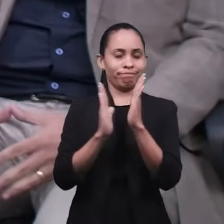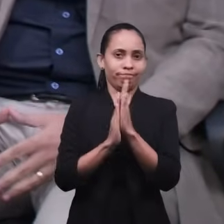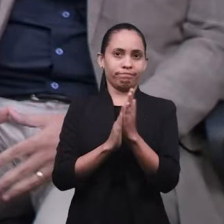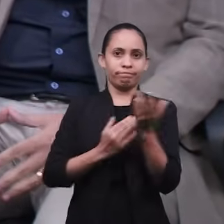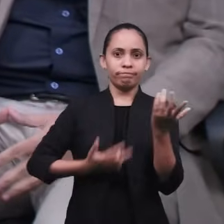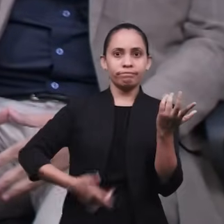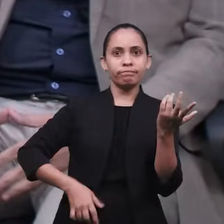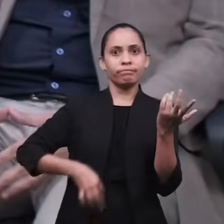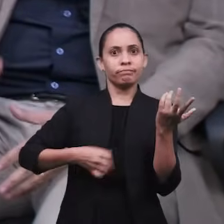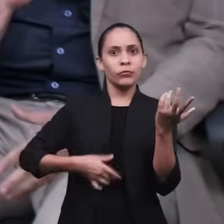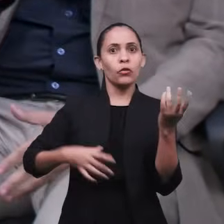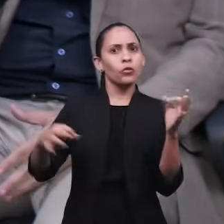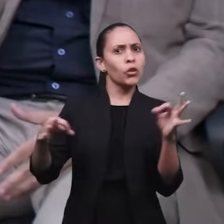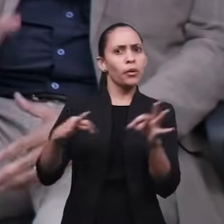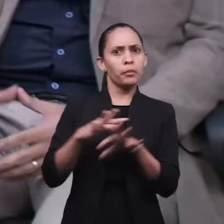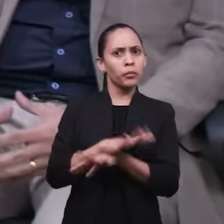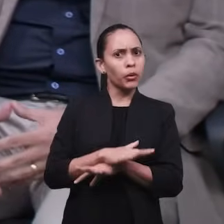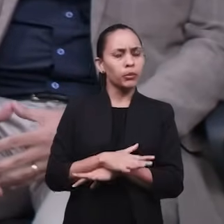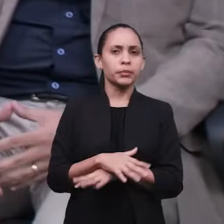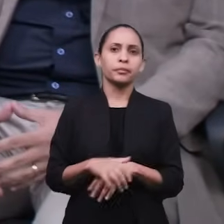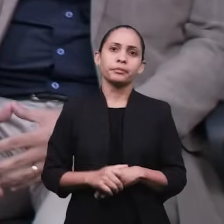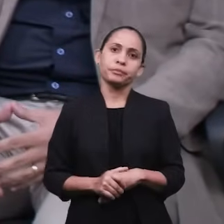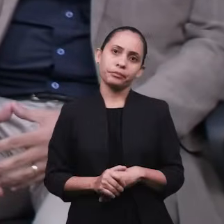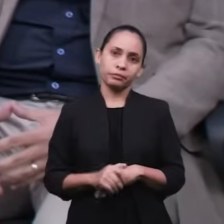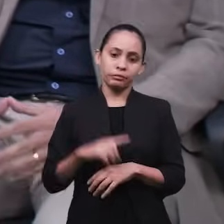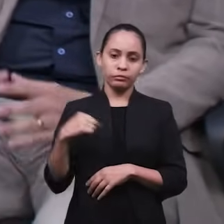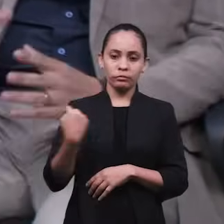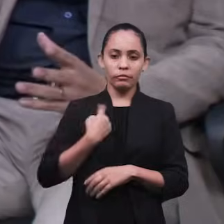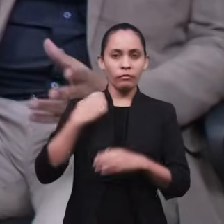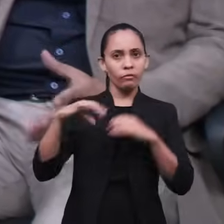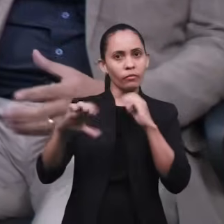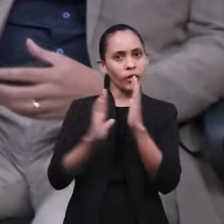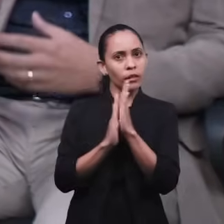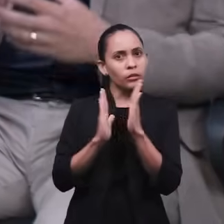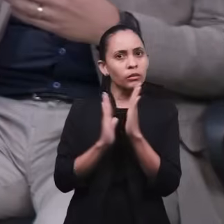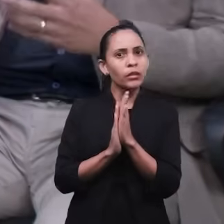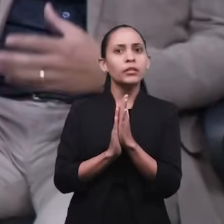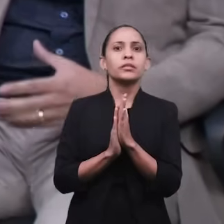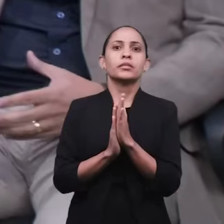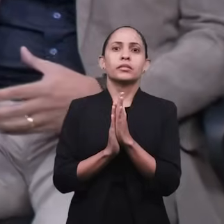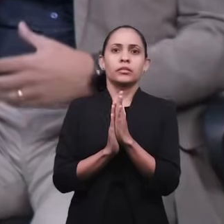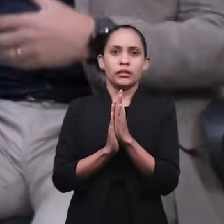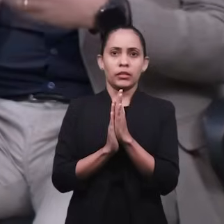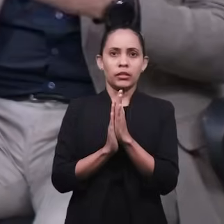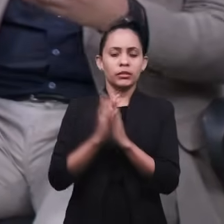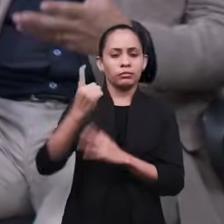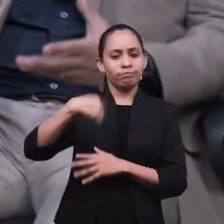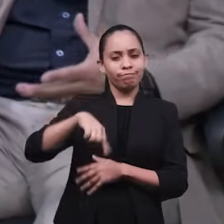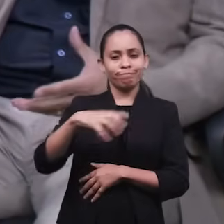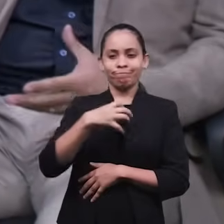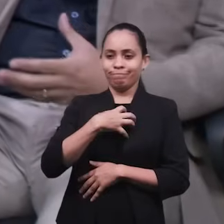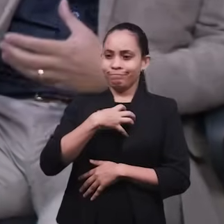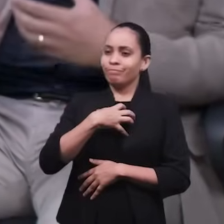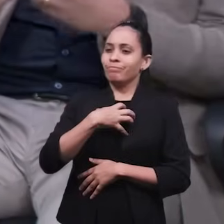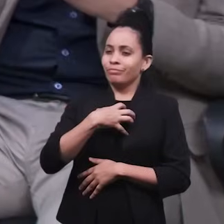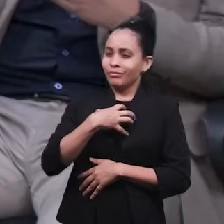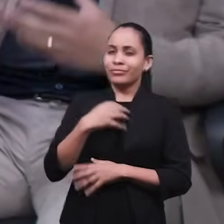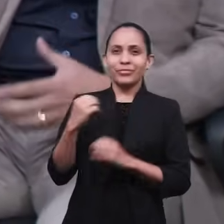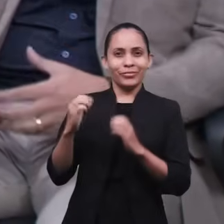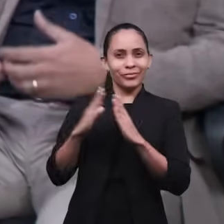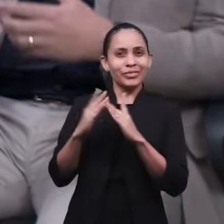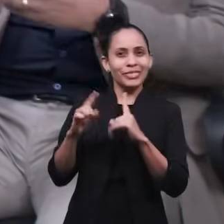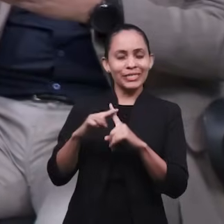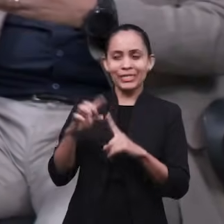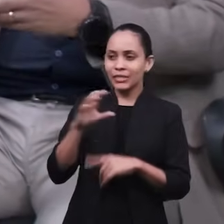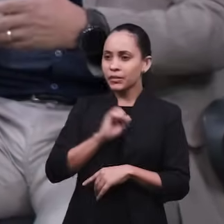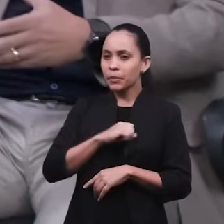louvor. E o louvor ficou pronto no ensaio, e nós cantamos o louvor, como o Fábio falou, caiu na graça da igreja, né? A igreja,